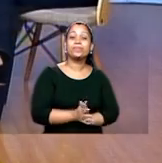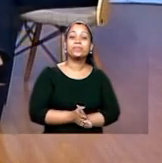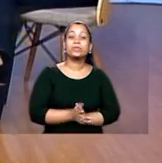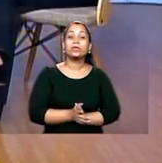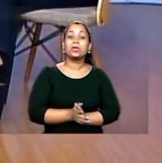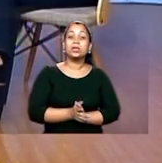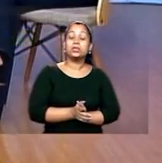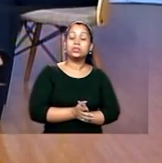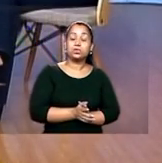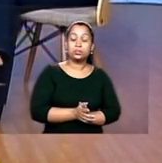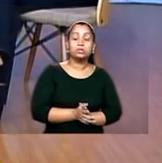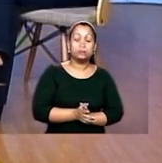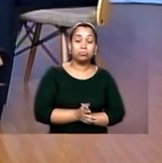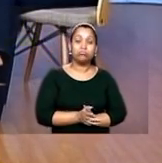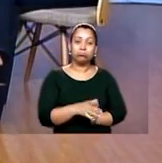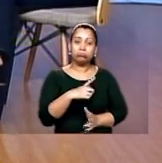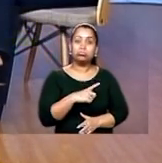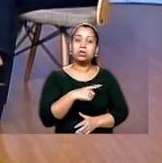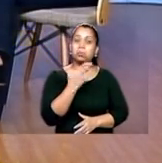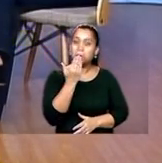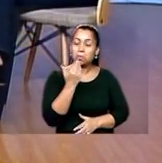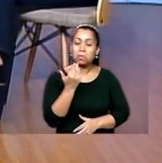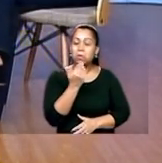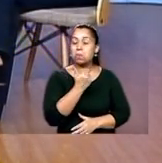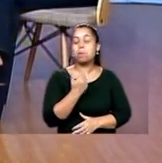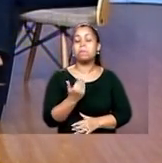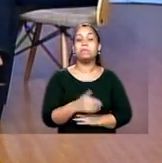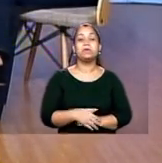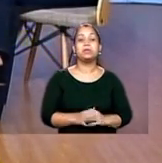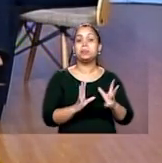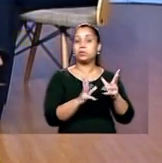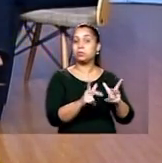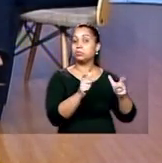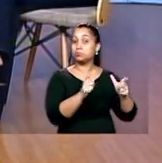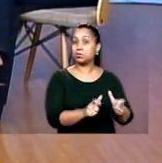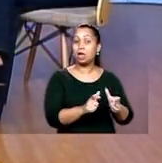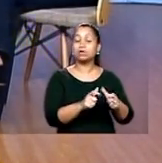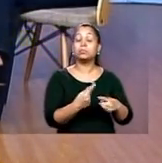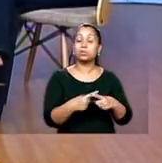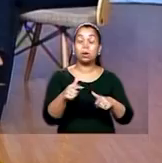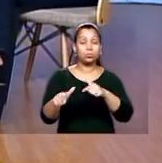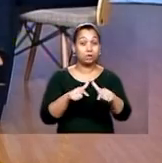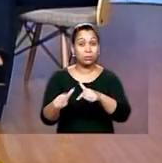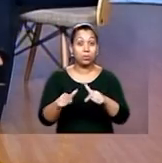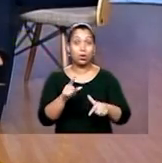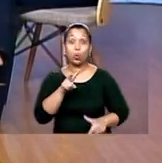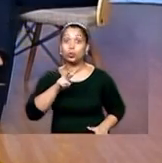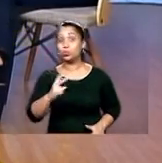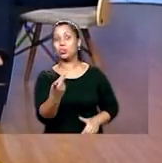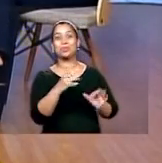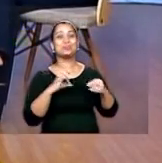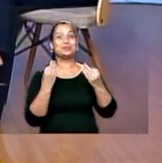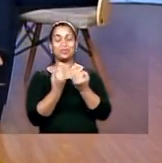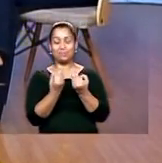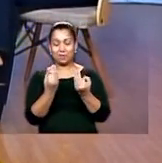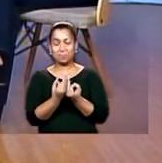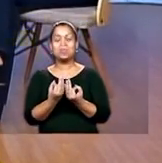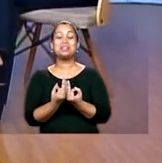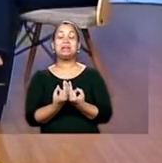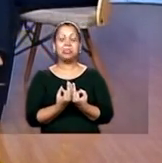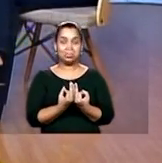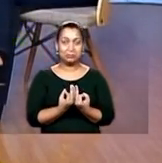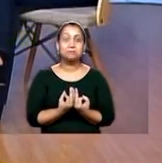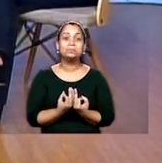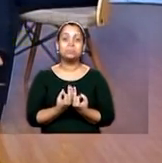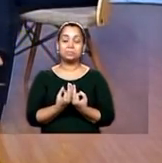retiram os alimentos aí de onde pode e de onde não pode, porque é um trabalho muito extenso. São 2.000 famílias que vocês estavam me dizendo que